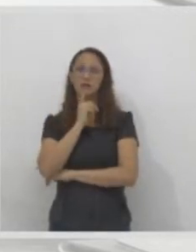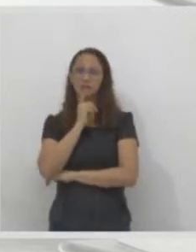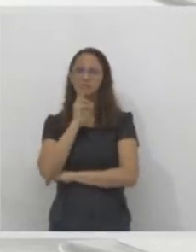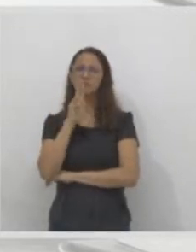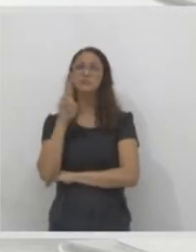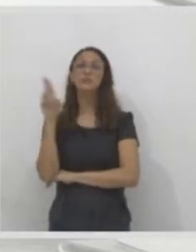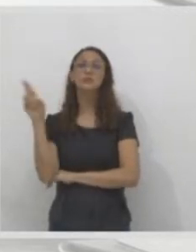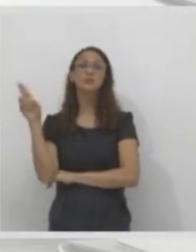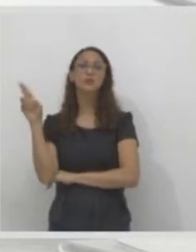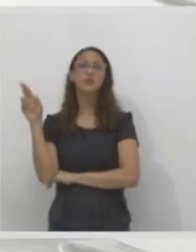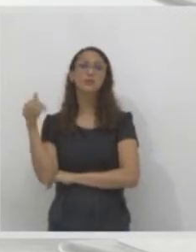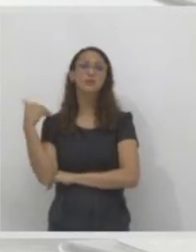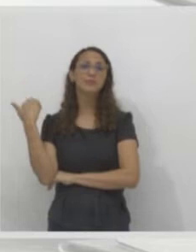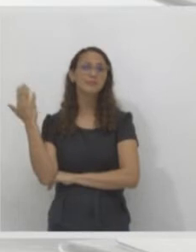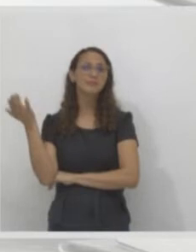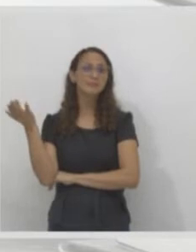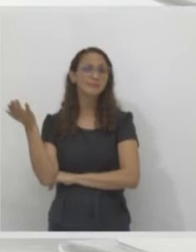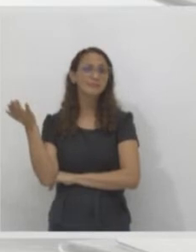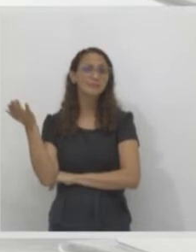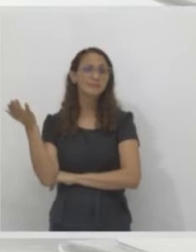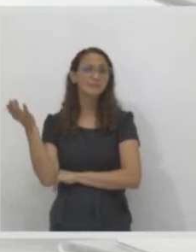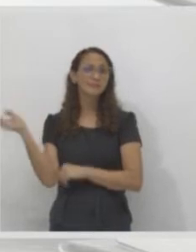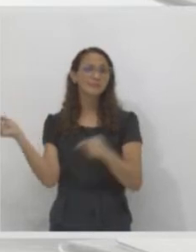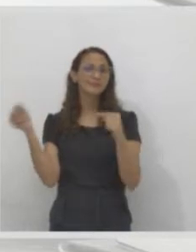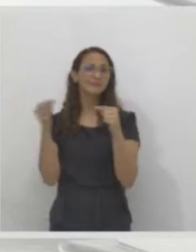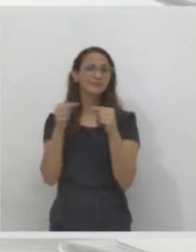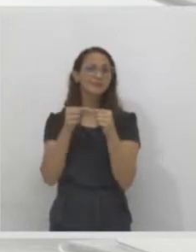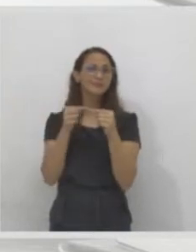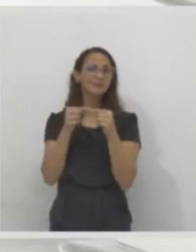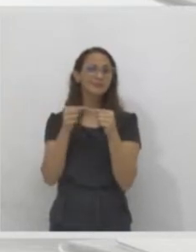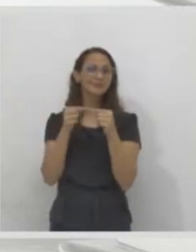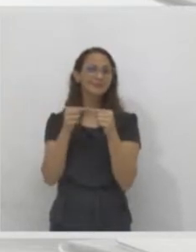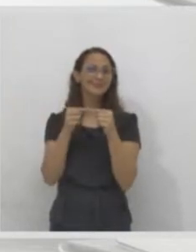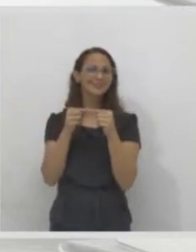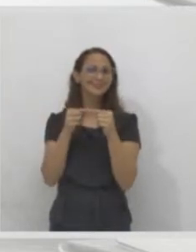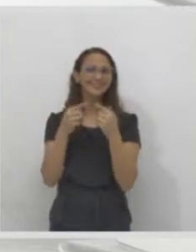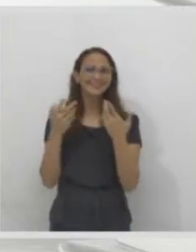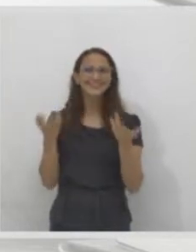Qual seria esse triângulo, então, pela classificação dos lados?